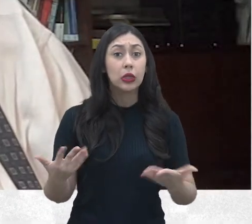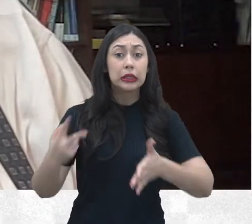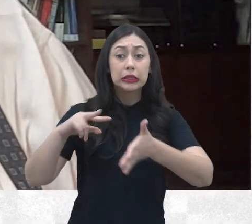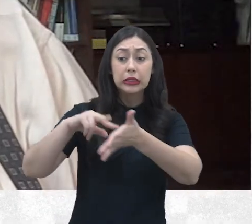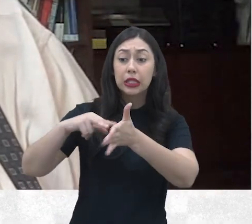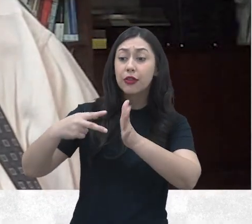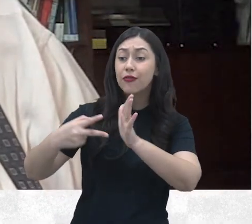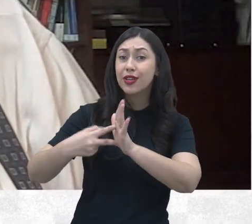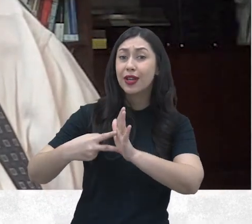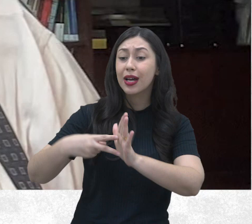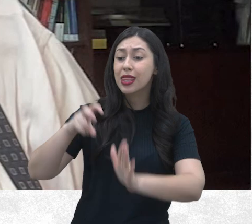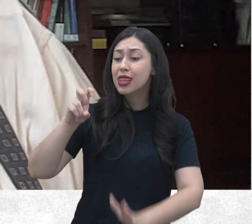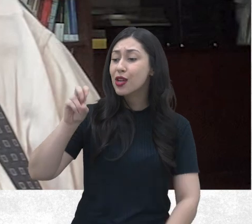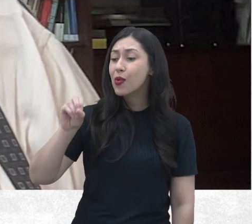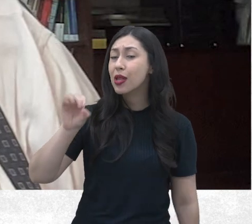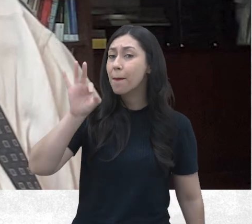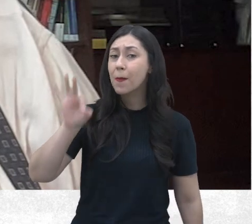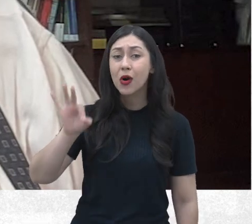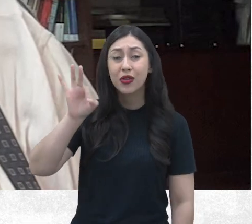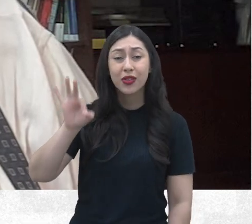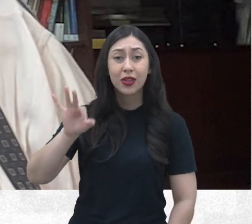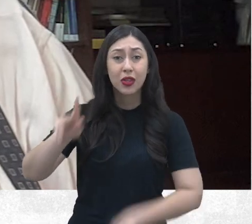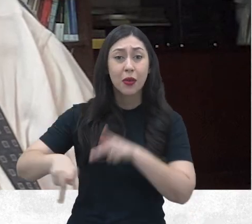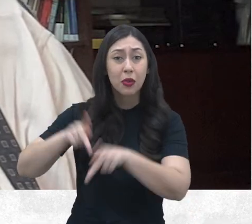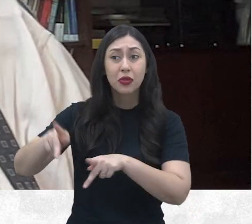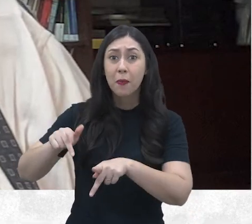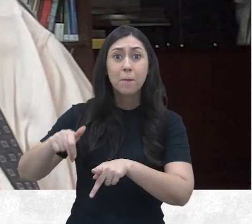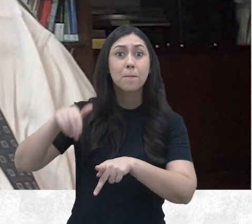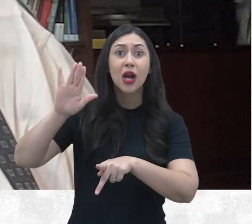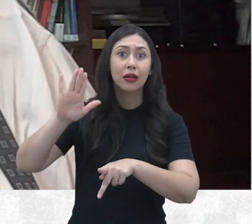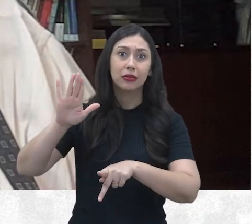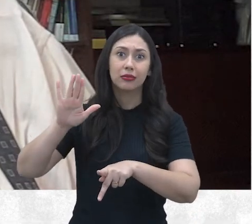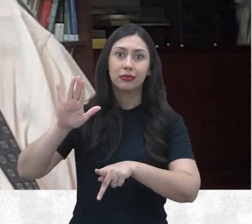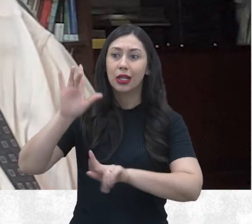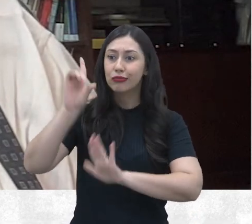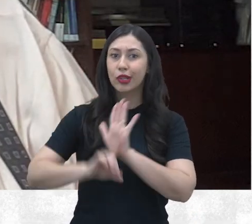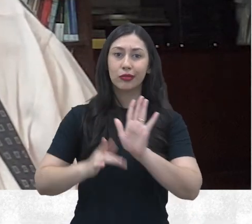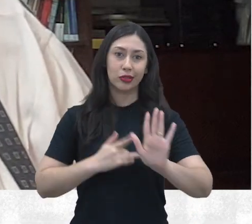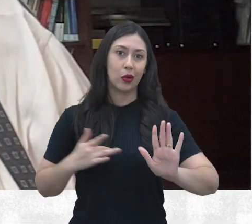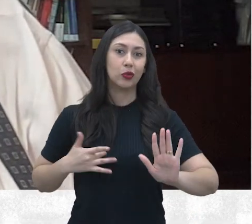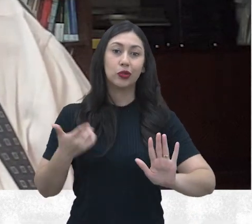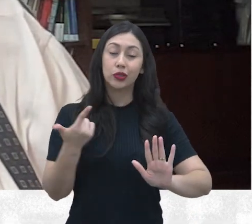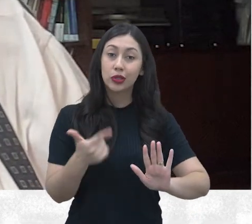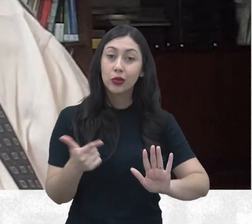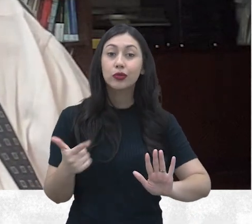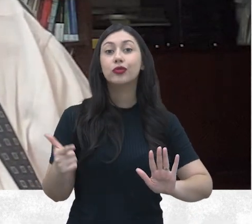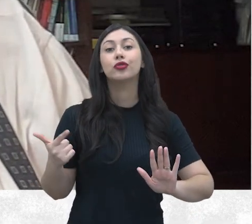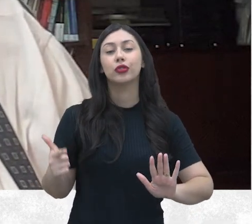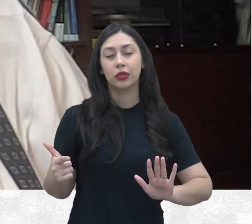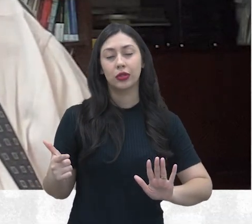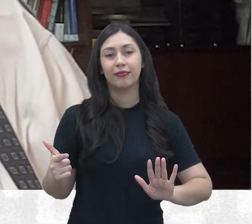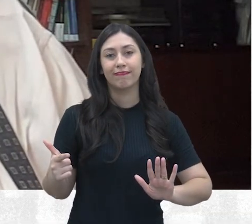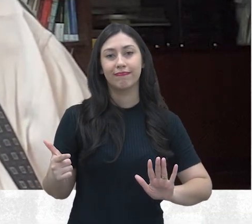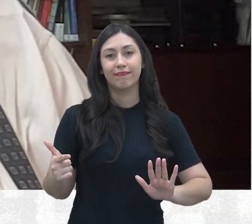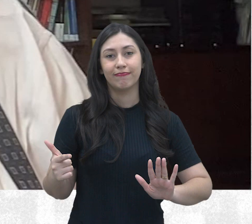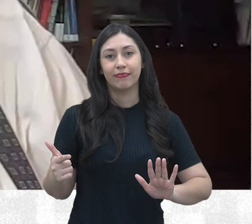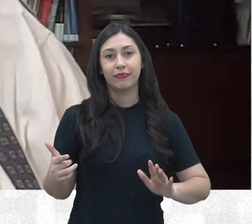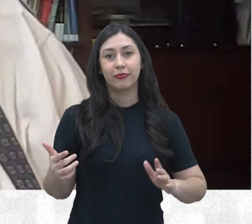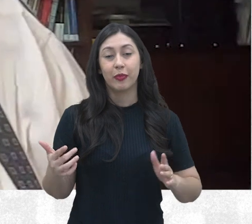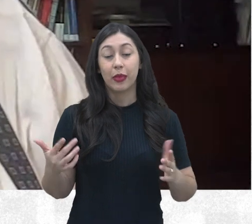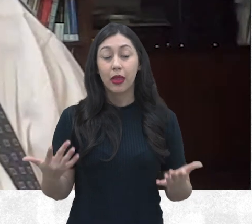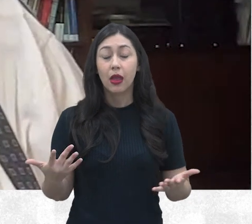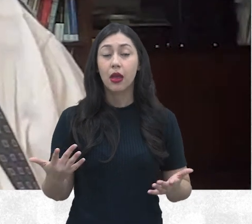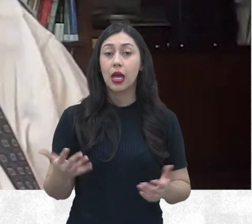metade da população brasileira que não tinha acesso à assistência à saúde. Quando você,